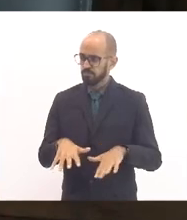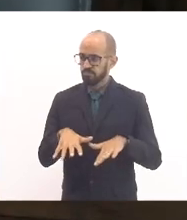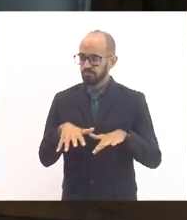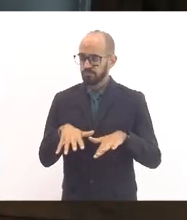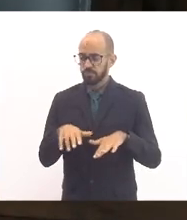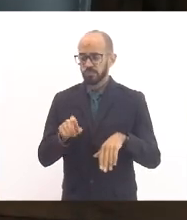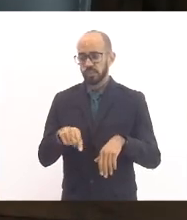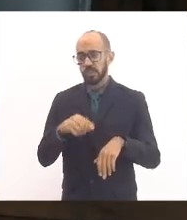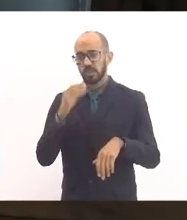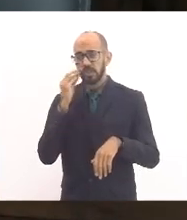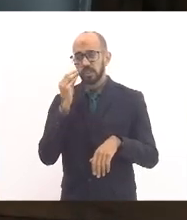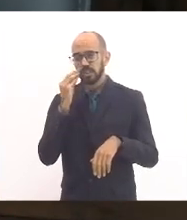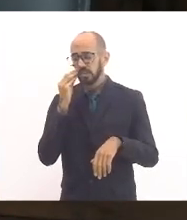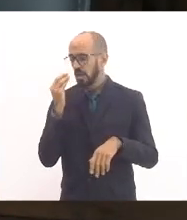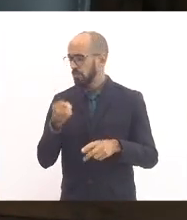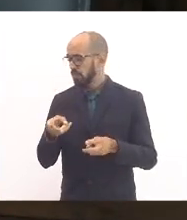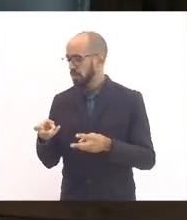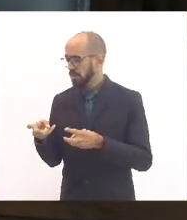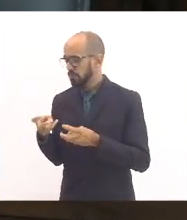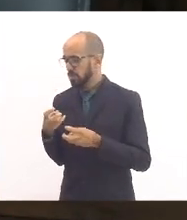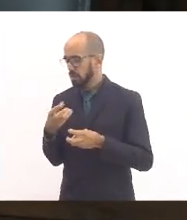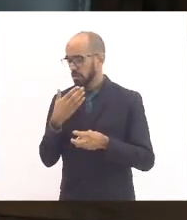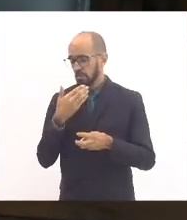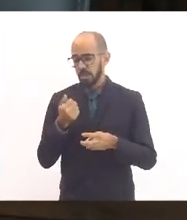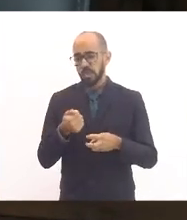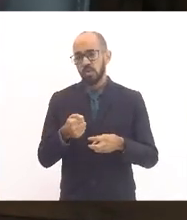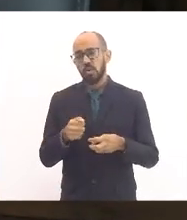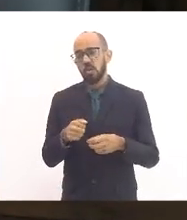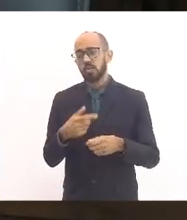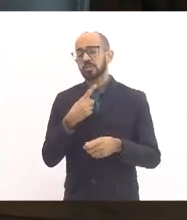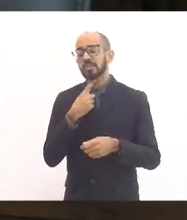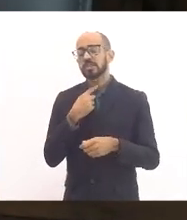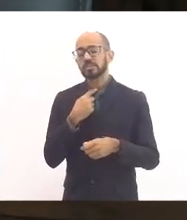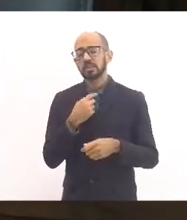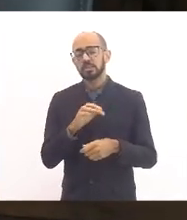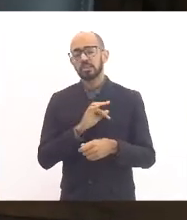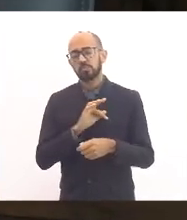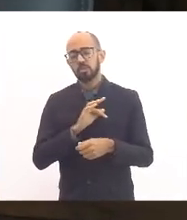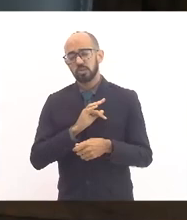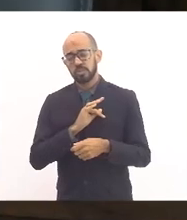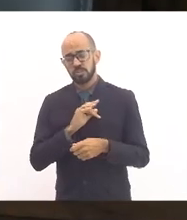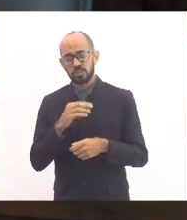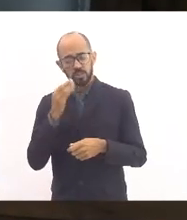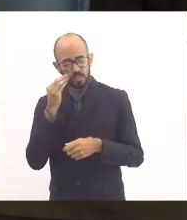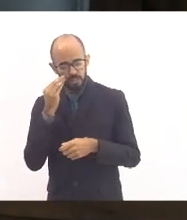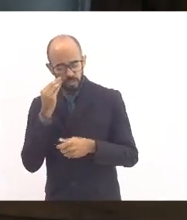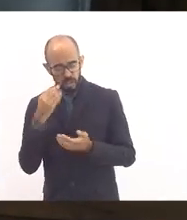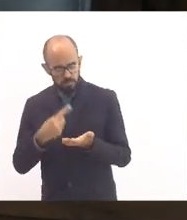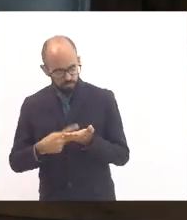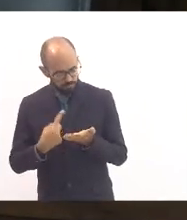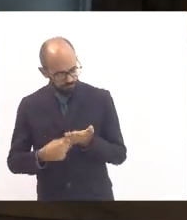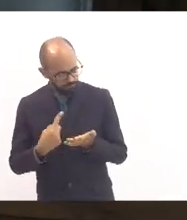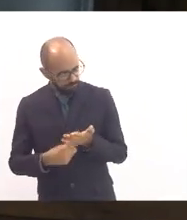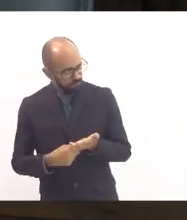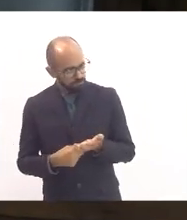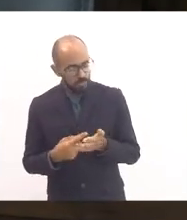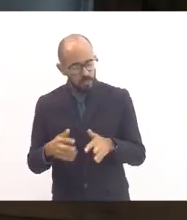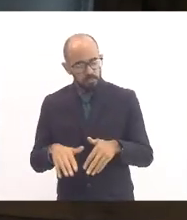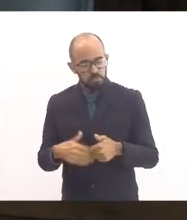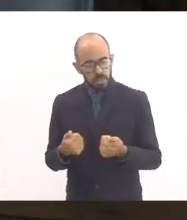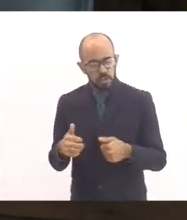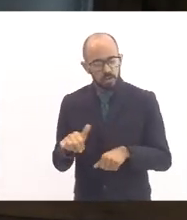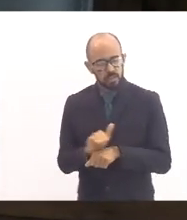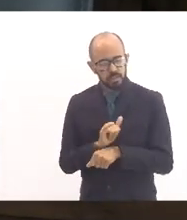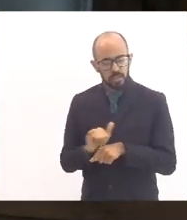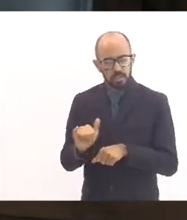tentar ouvir o que é melhor o que deseja e tentar consensuar e pactuar a melhor